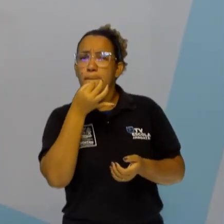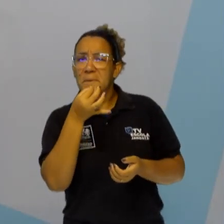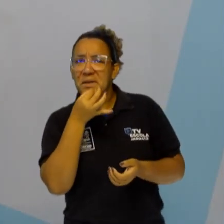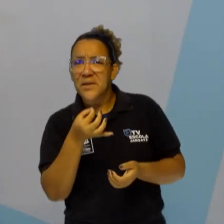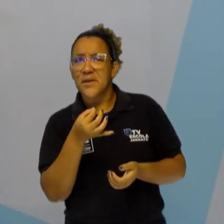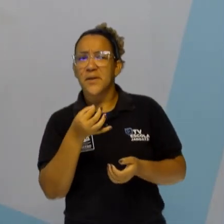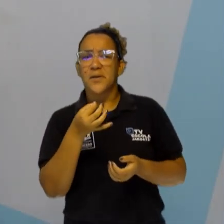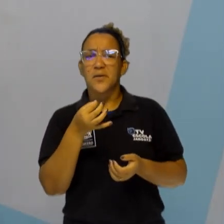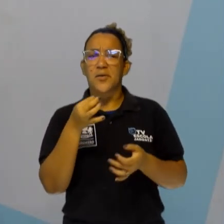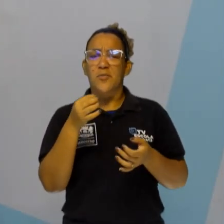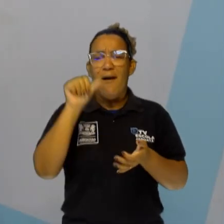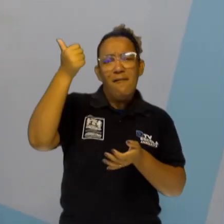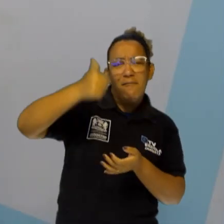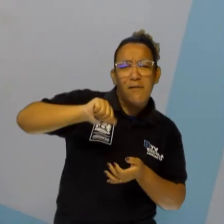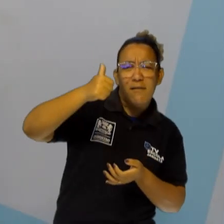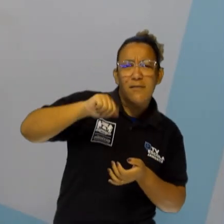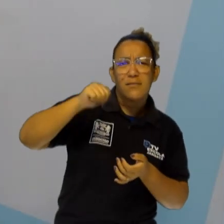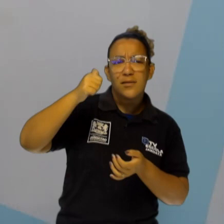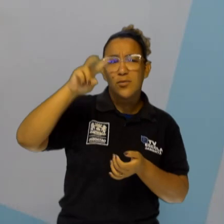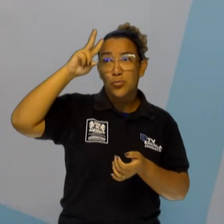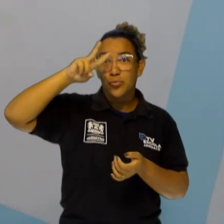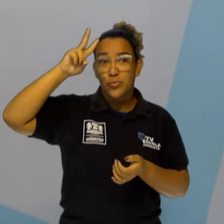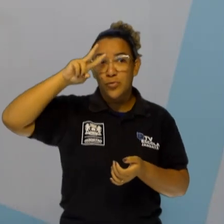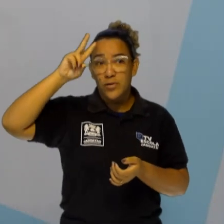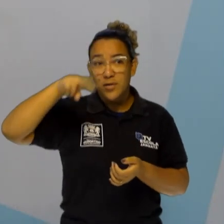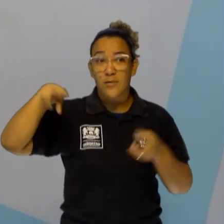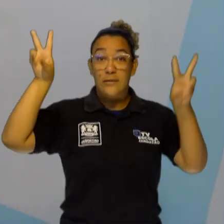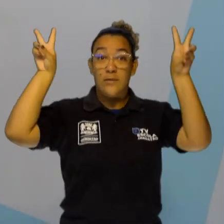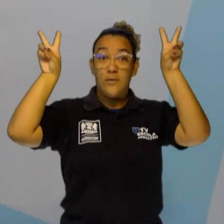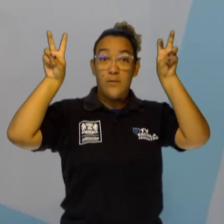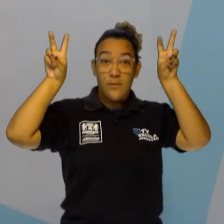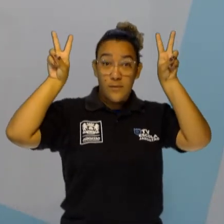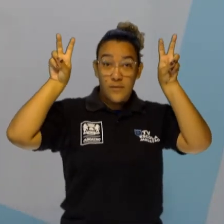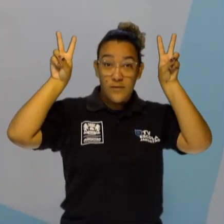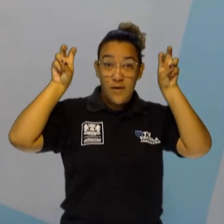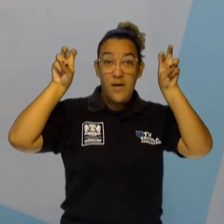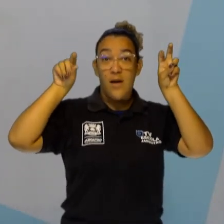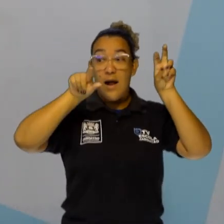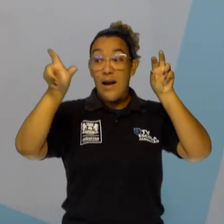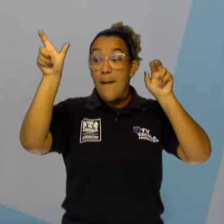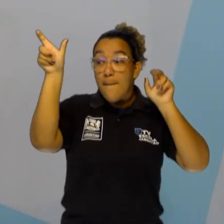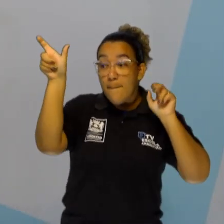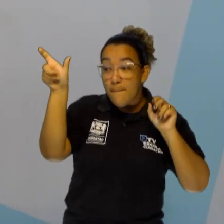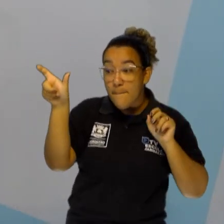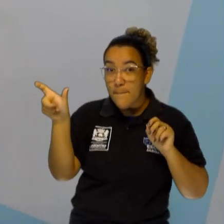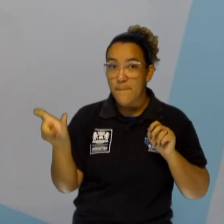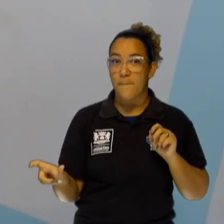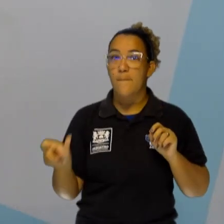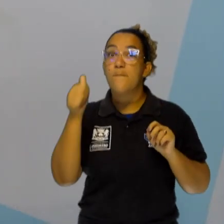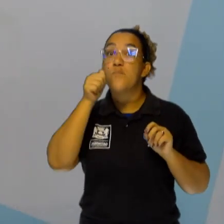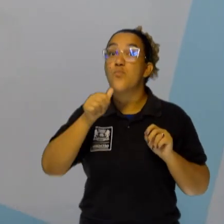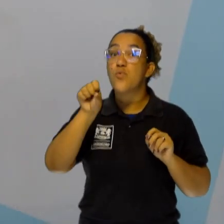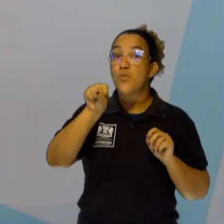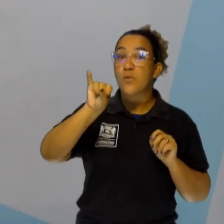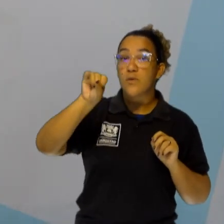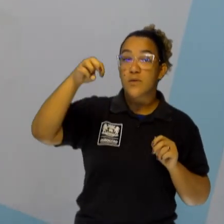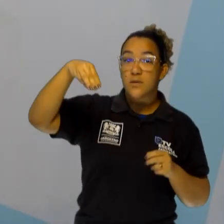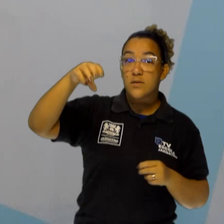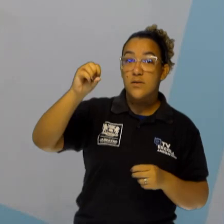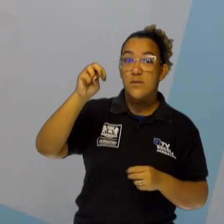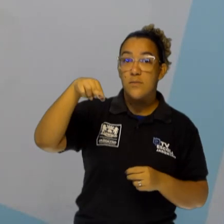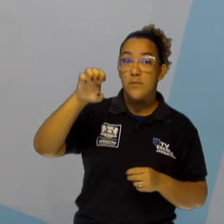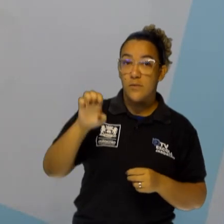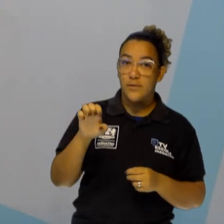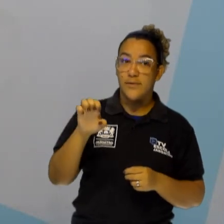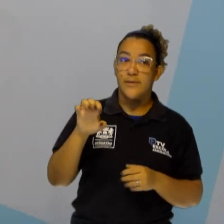a gente encontra, com as aspas aqui abertas, é realmente o ponto de vista de Simone de Beauvoir sobre a mulher. Portanto,